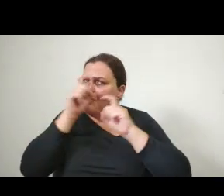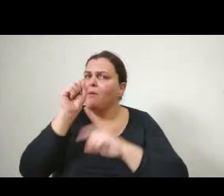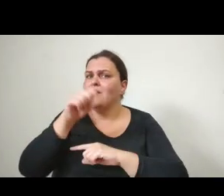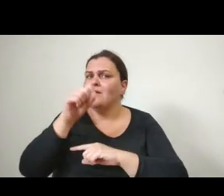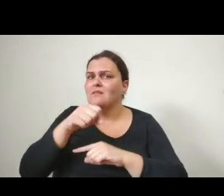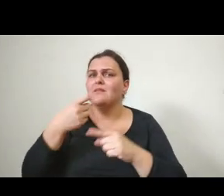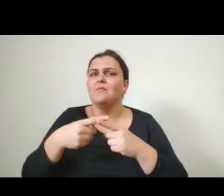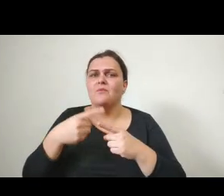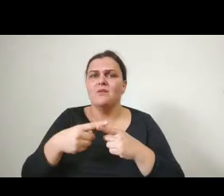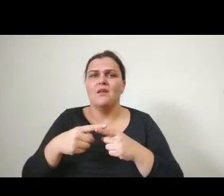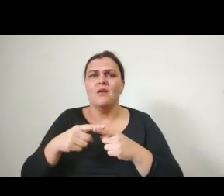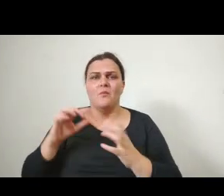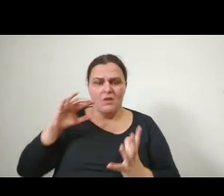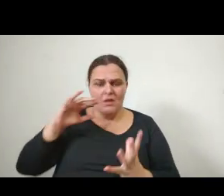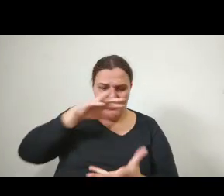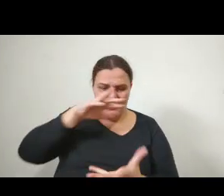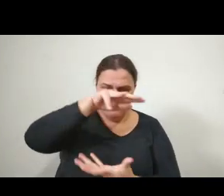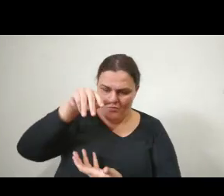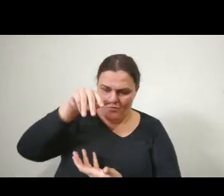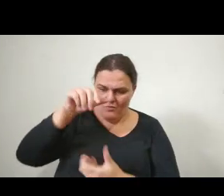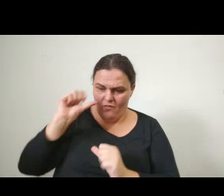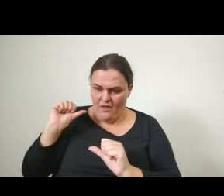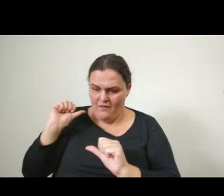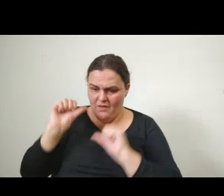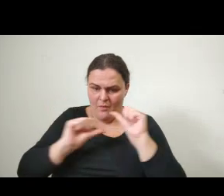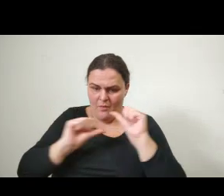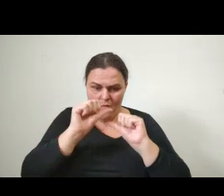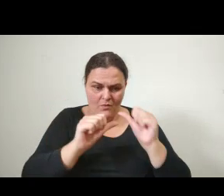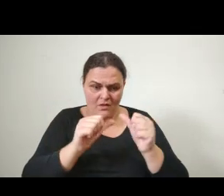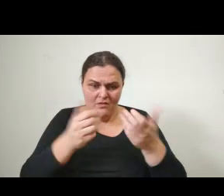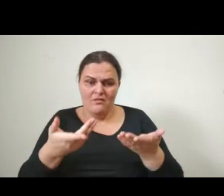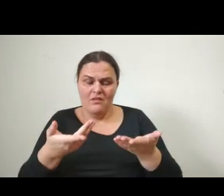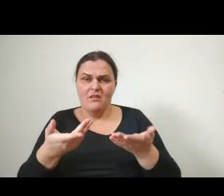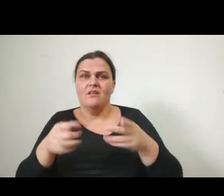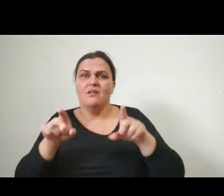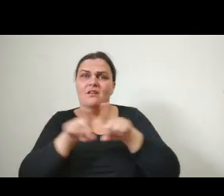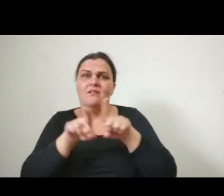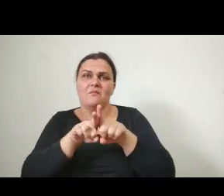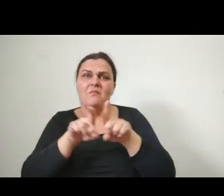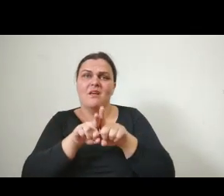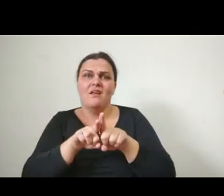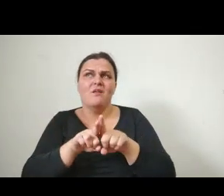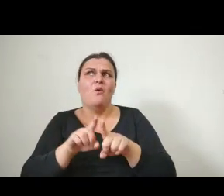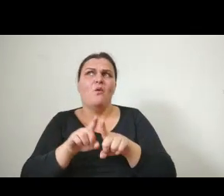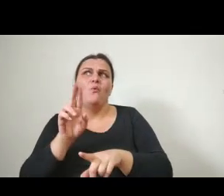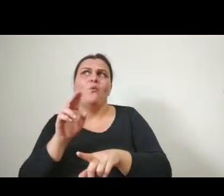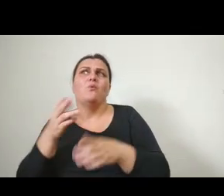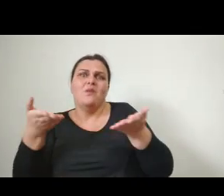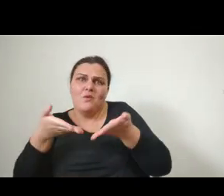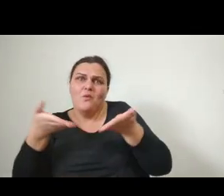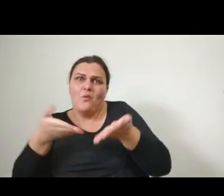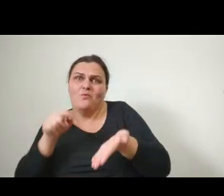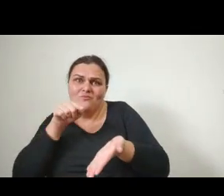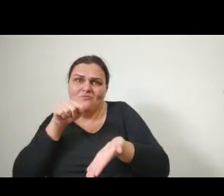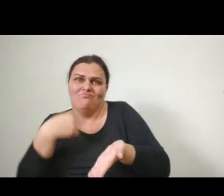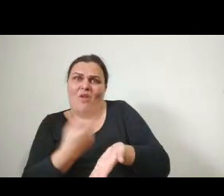né, até mesmo a perda de serviços ecossistêmicos, repito, né, como a